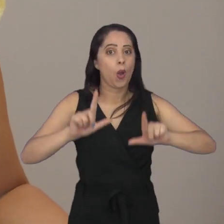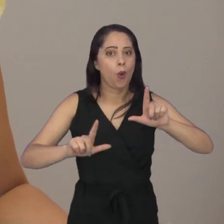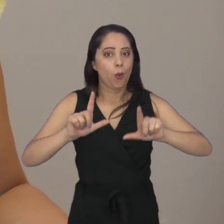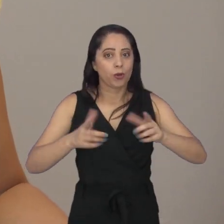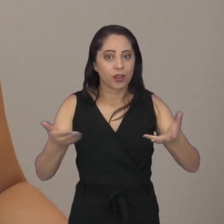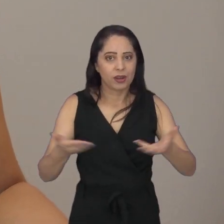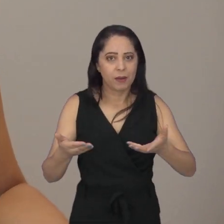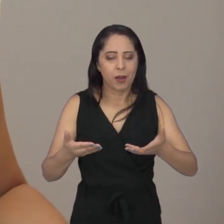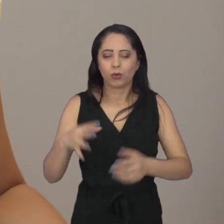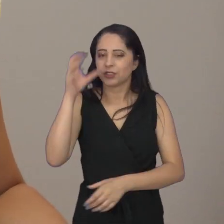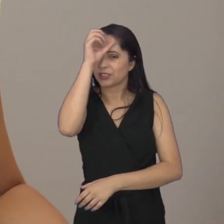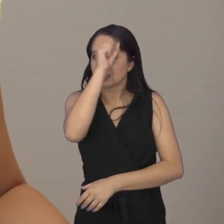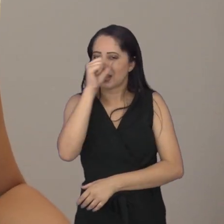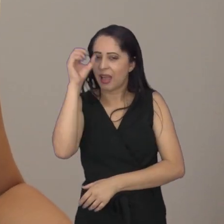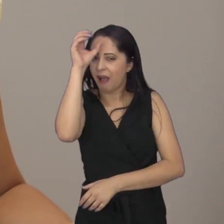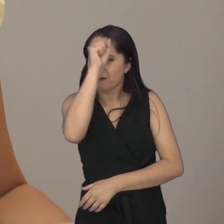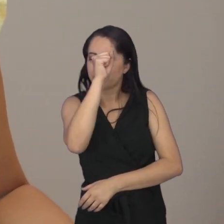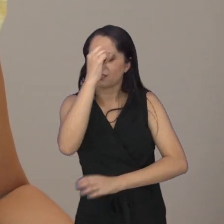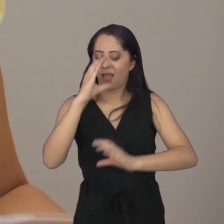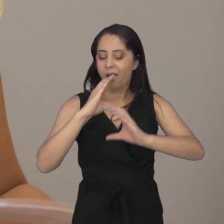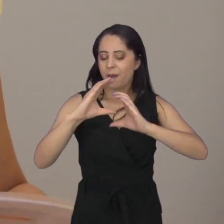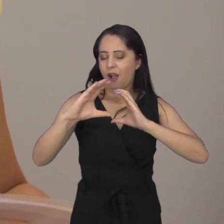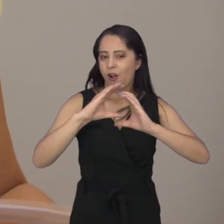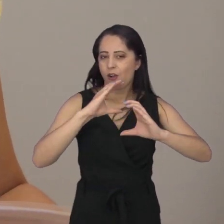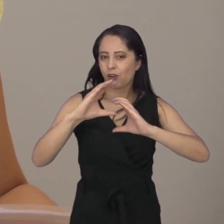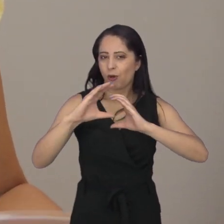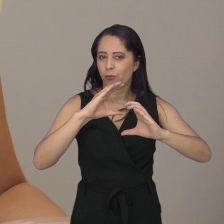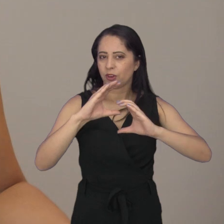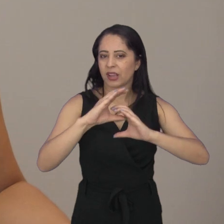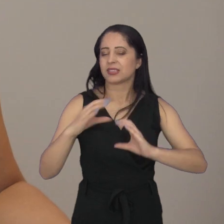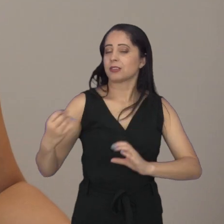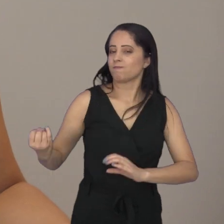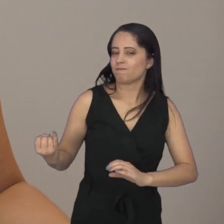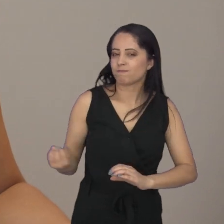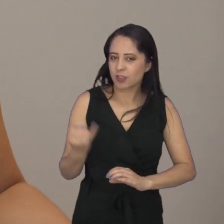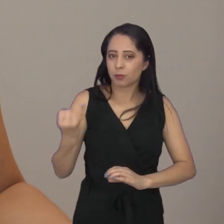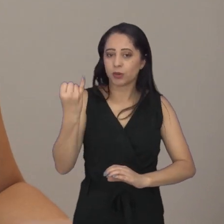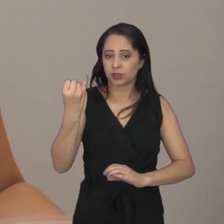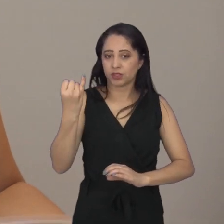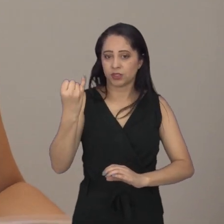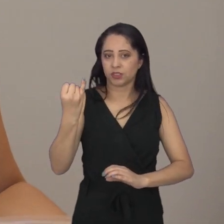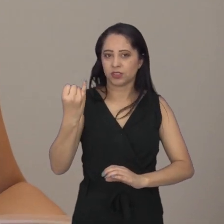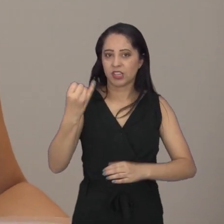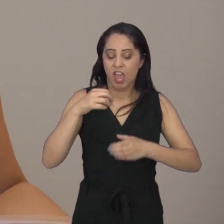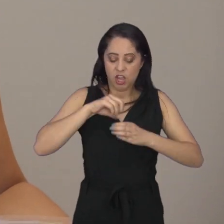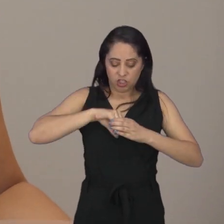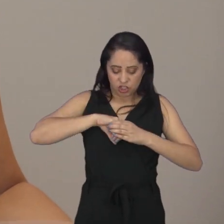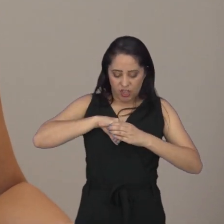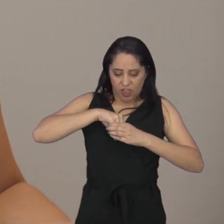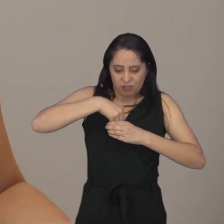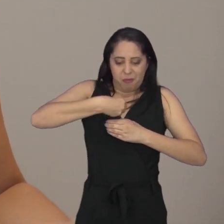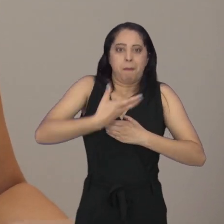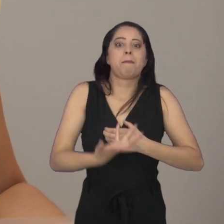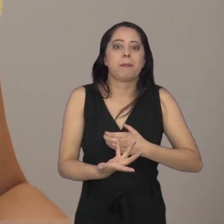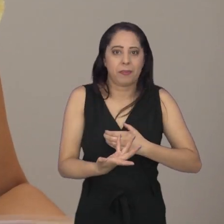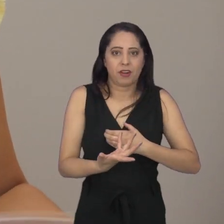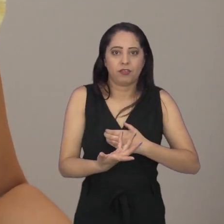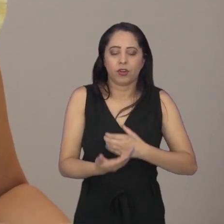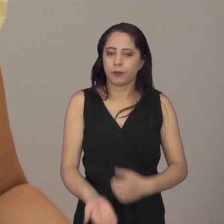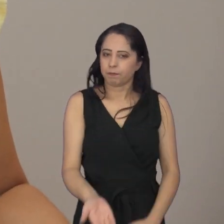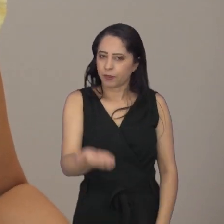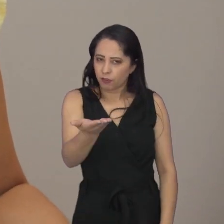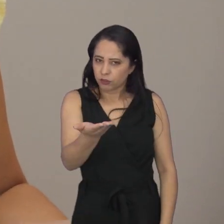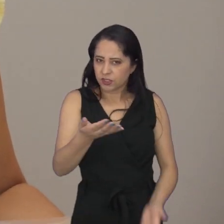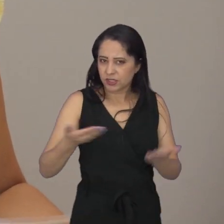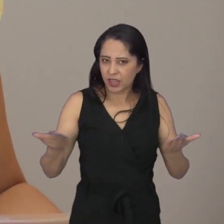entre outras lições, que a comunicação é estruturada principalmente de dentro para fora. E para que você passe